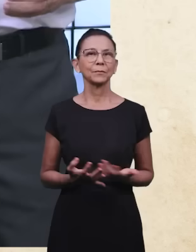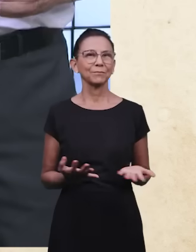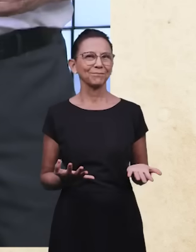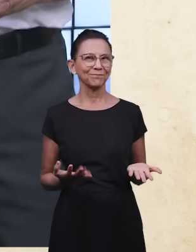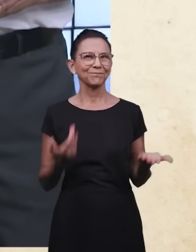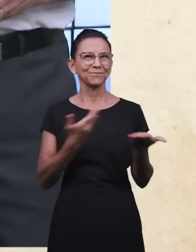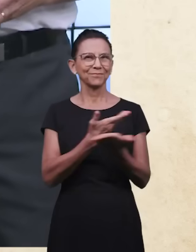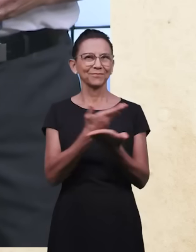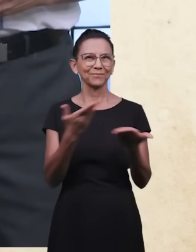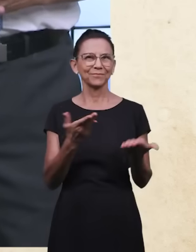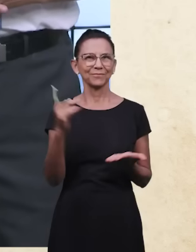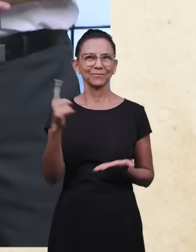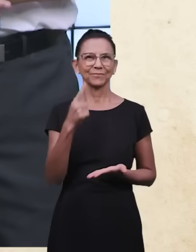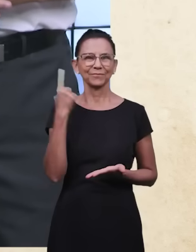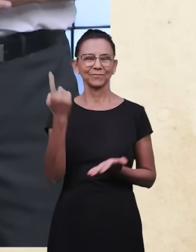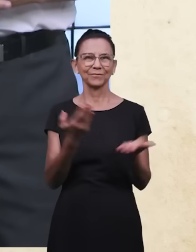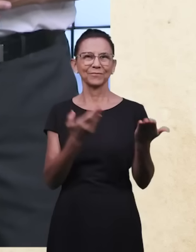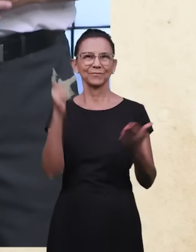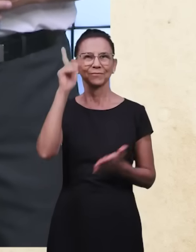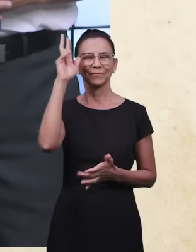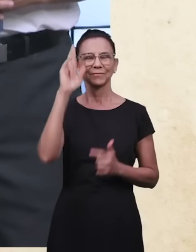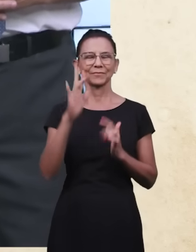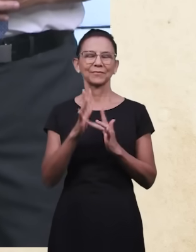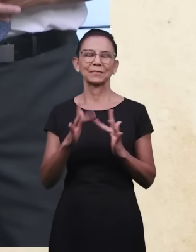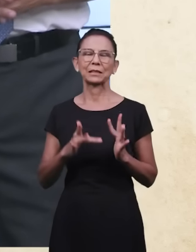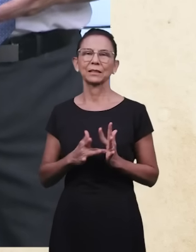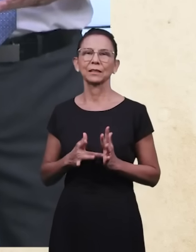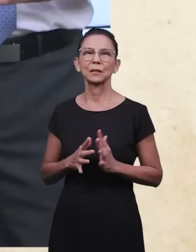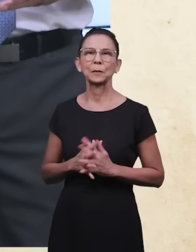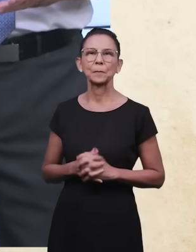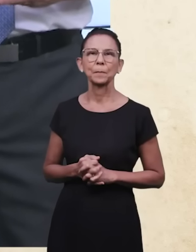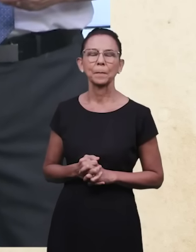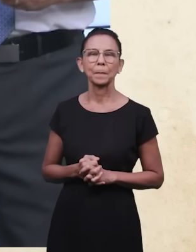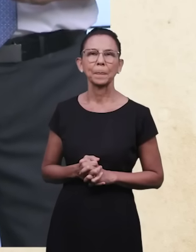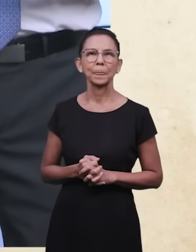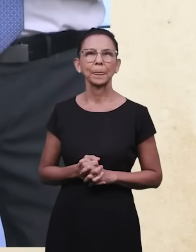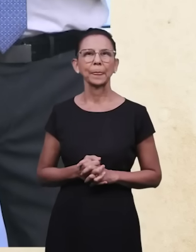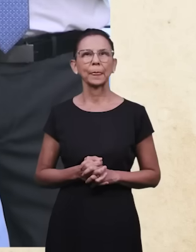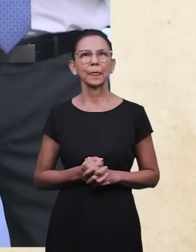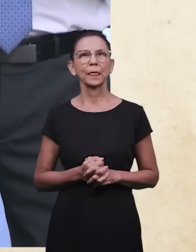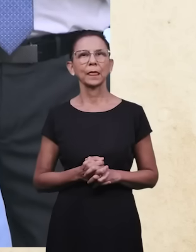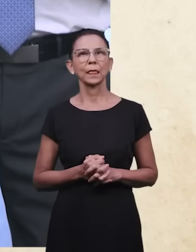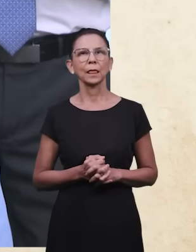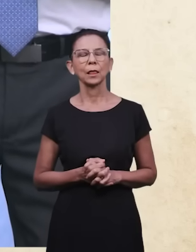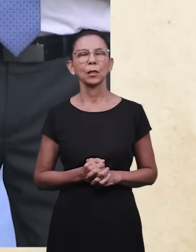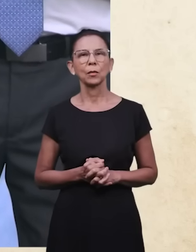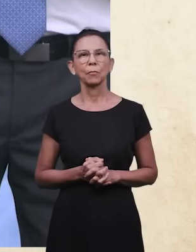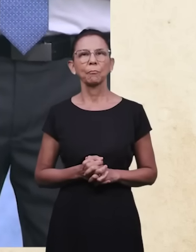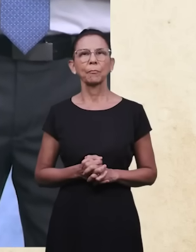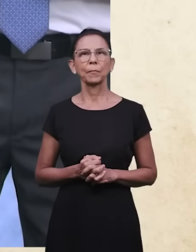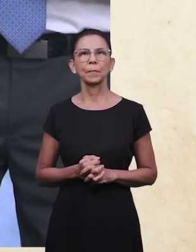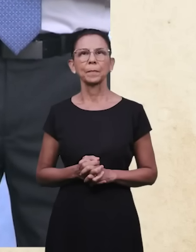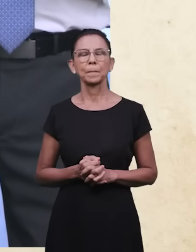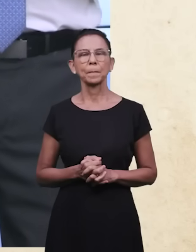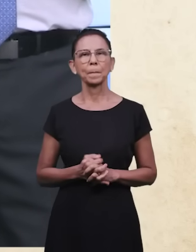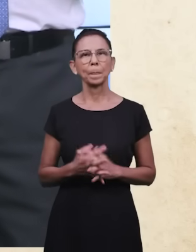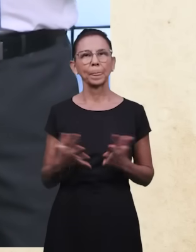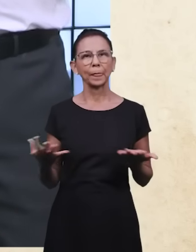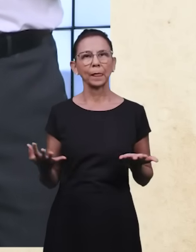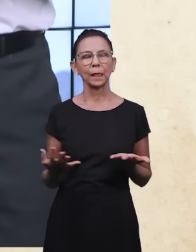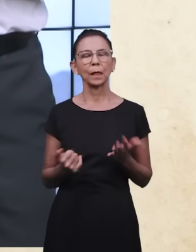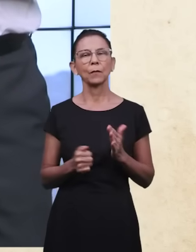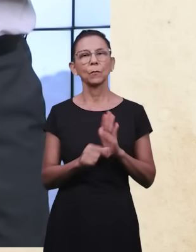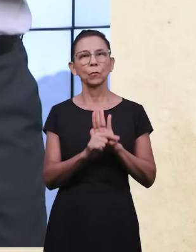Nós saudamos todos os jovens com a paz do Senhor. Nos foi pedido deixar um versículo para os jovens